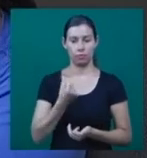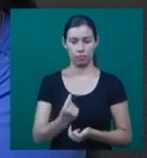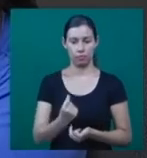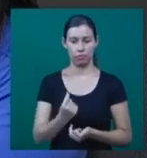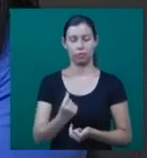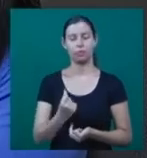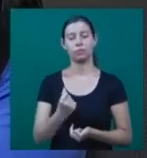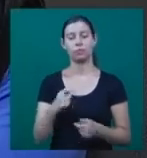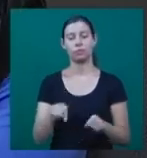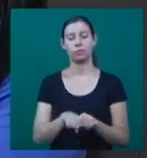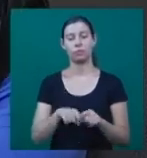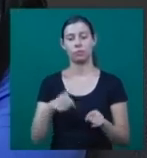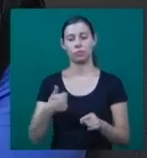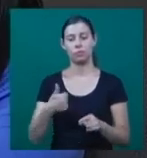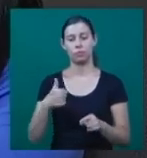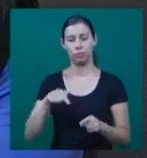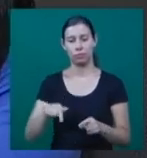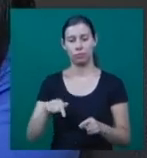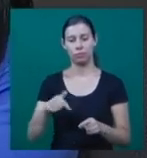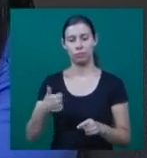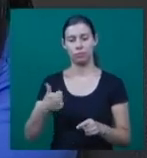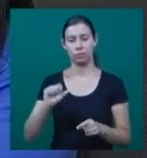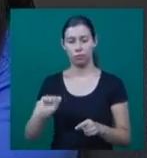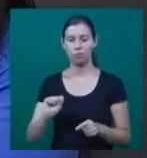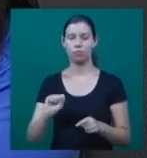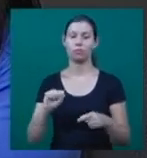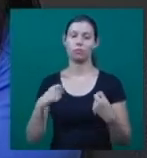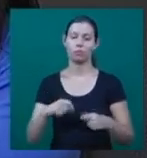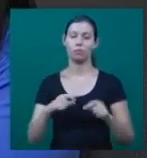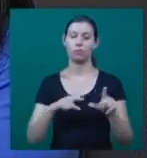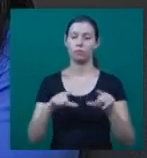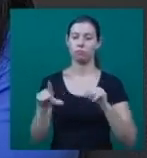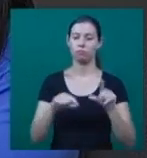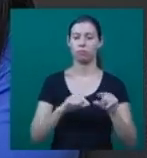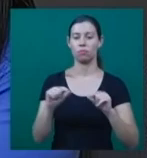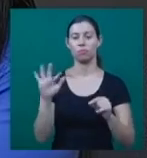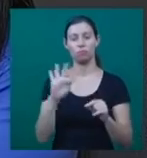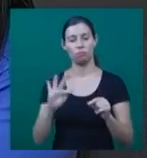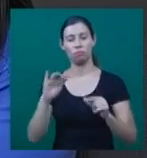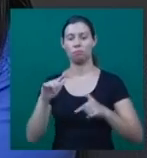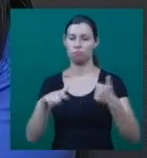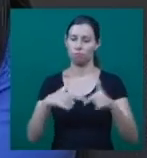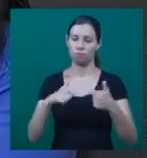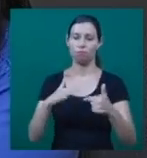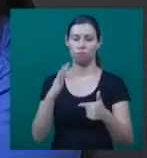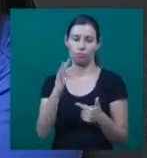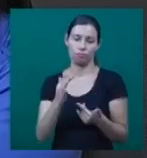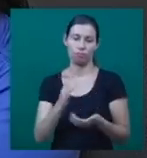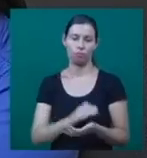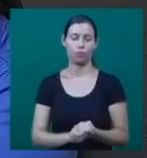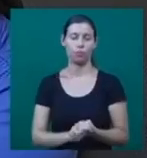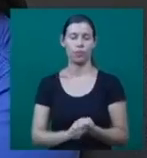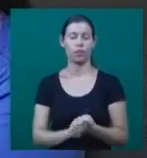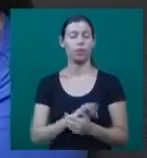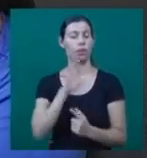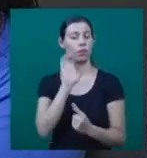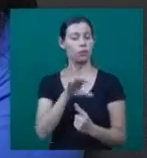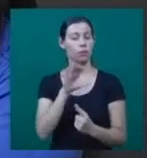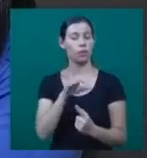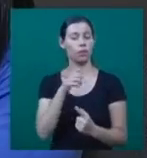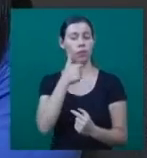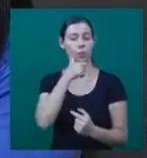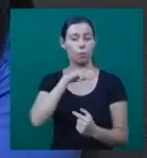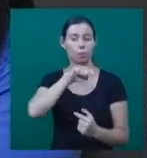geralmente, eles são muito influenciados, né? Então, vão geralmente pela influência dos pais, da família,